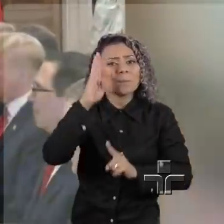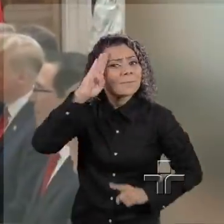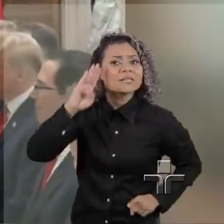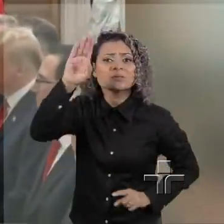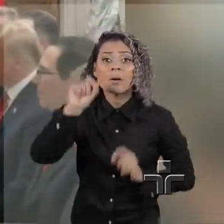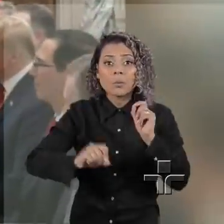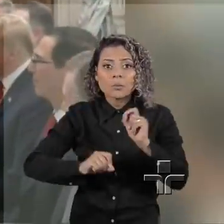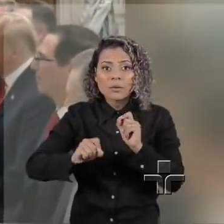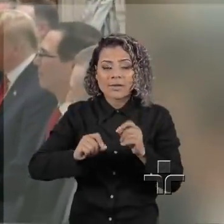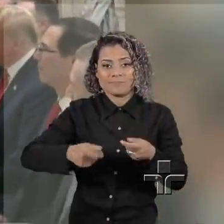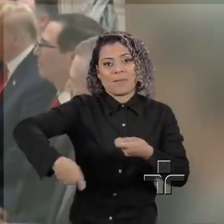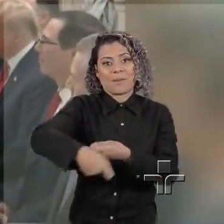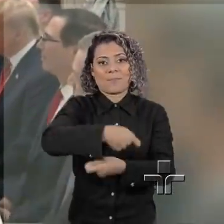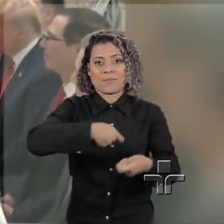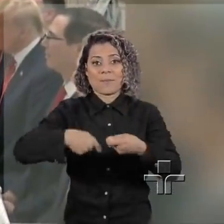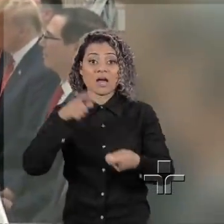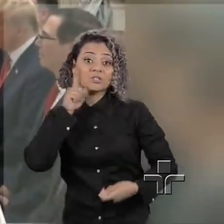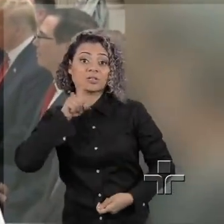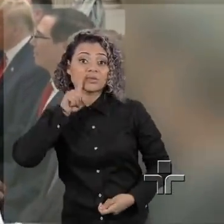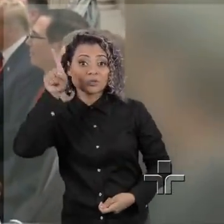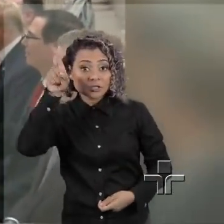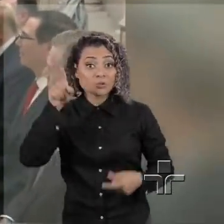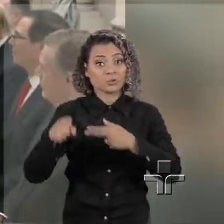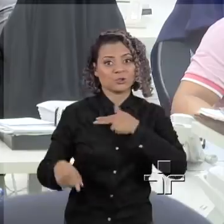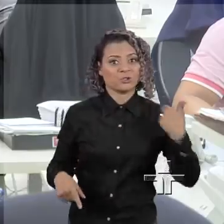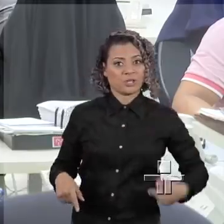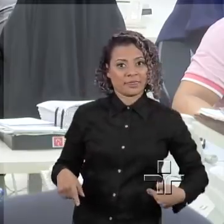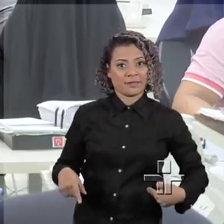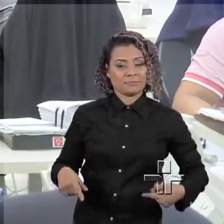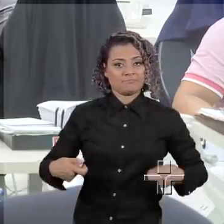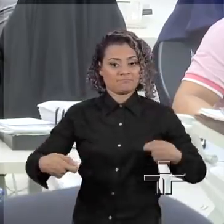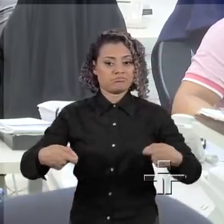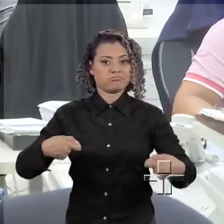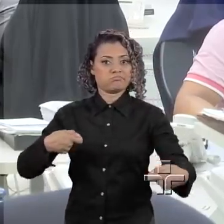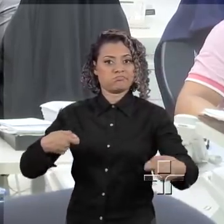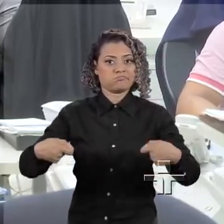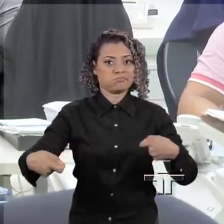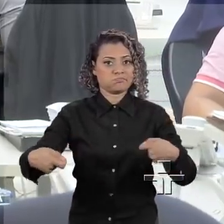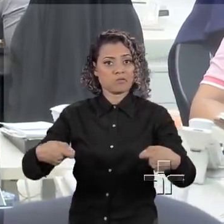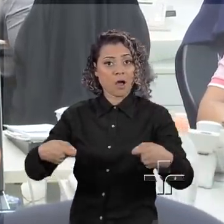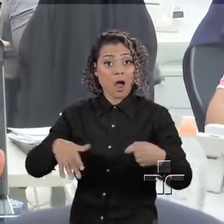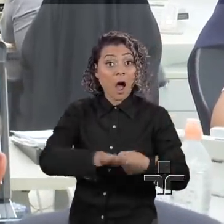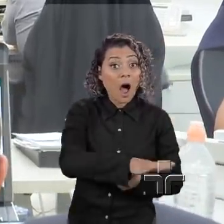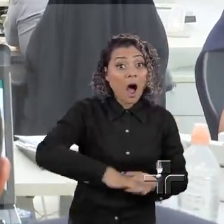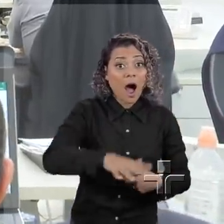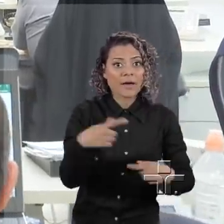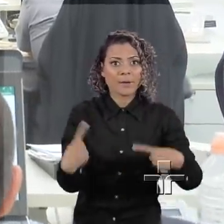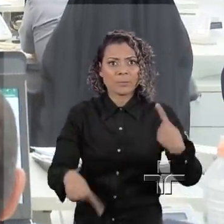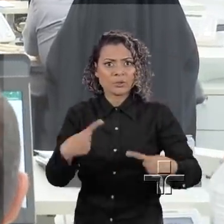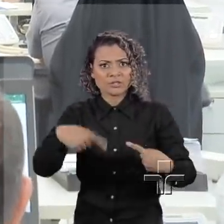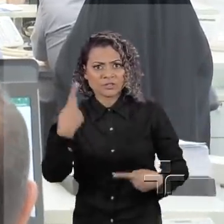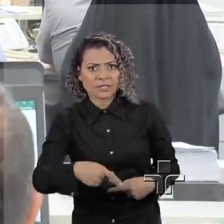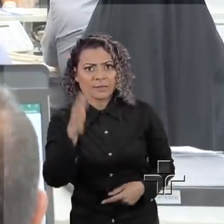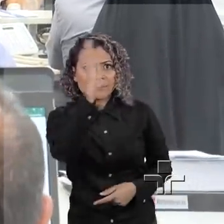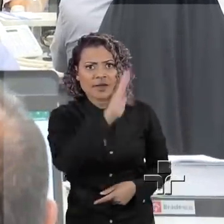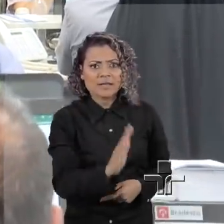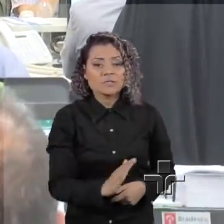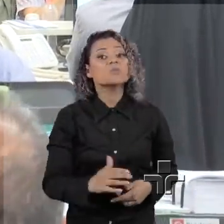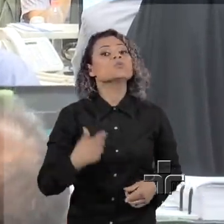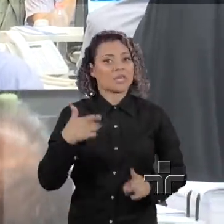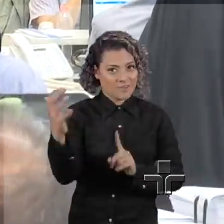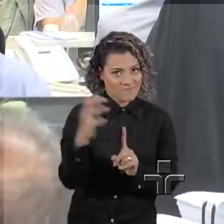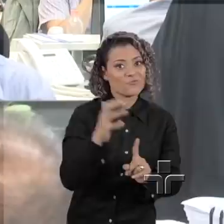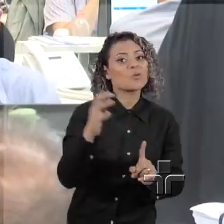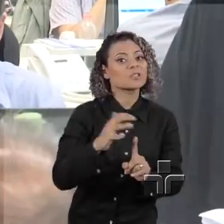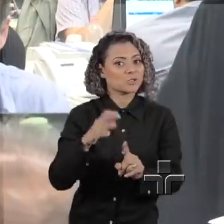os atritos comerciais entre Estados Unidos e China. As indefinições no cenário político no Brasil mexeram com